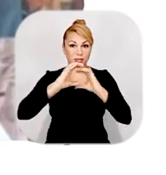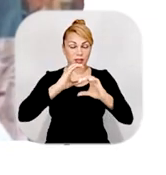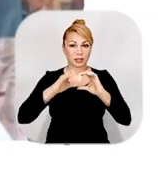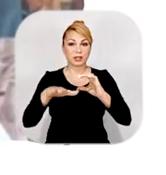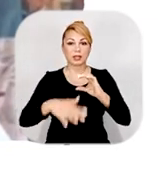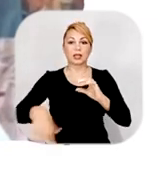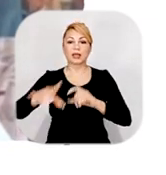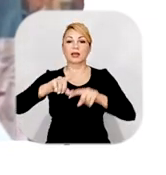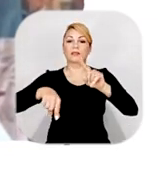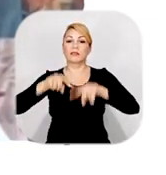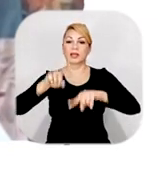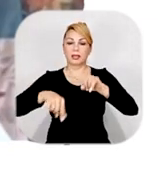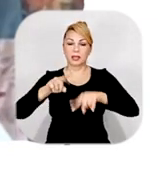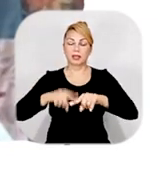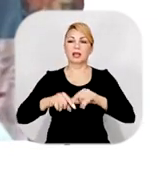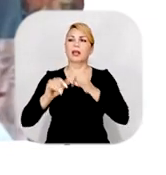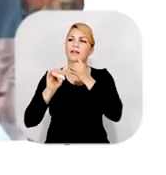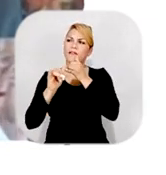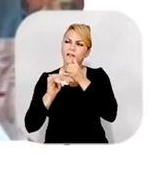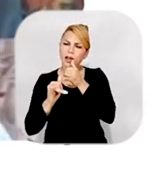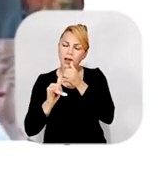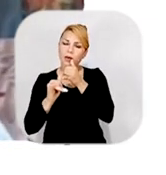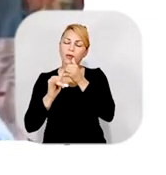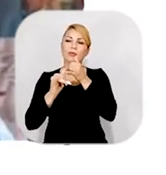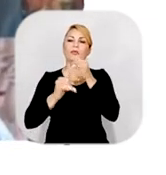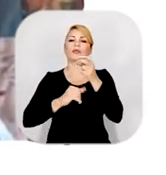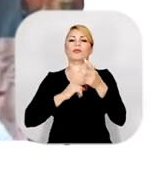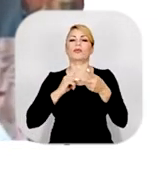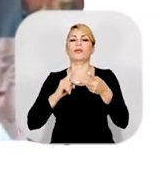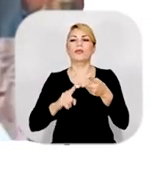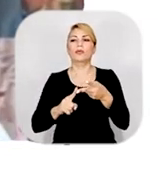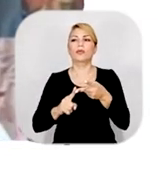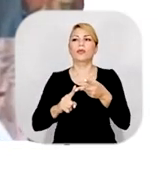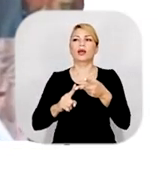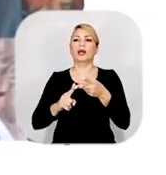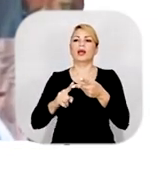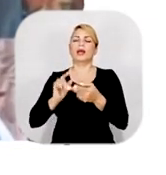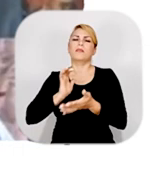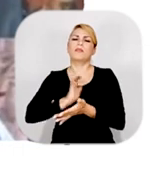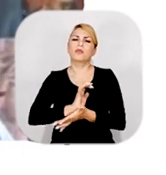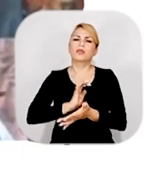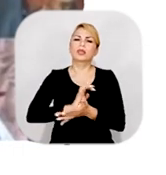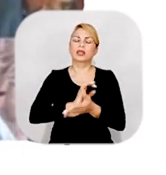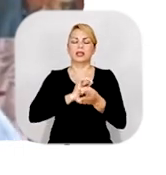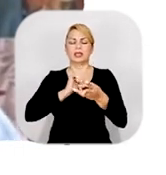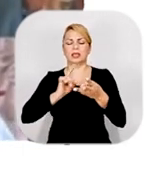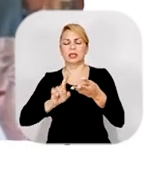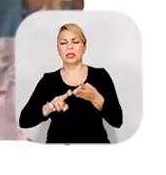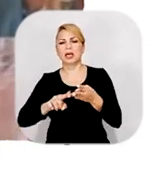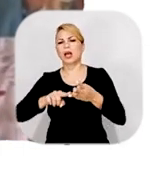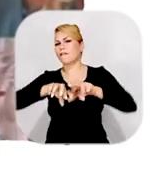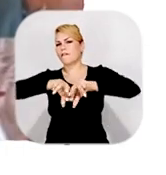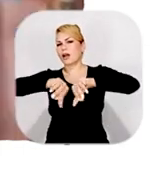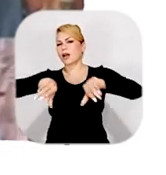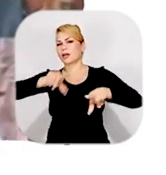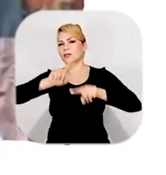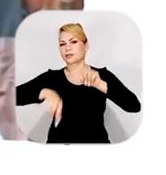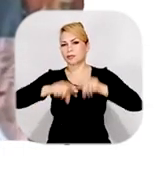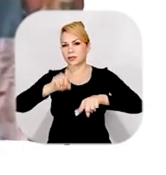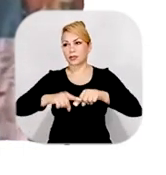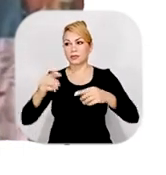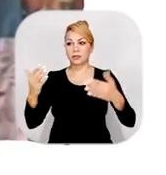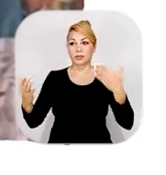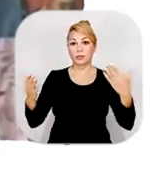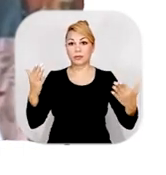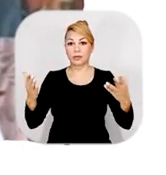aspectos materiais, né? Flautas, buzinas, clarinetas, e ele comparava entre